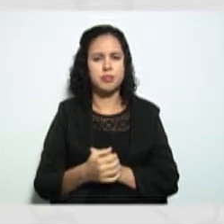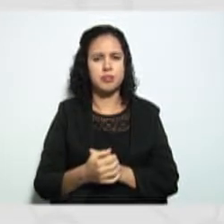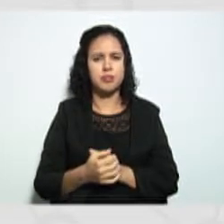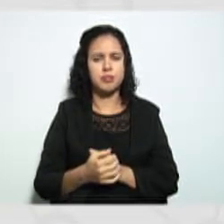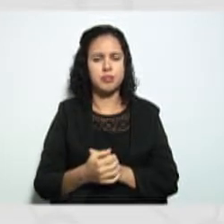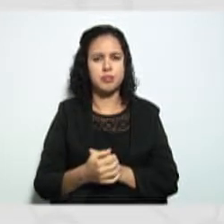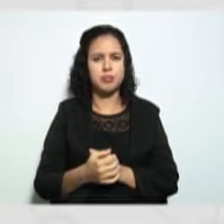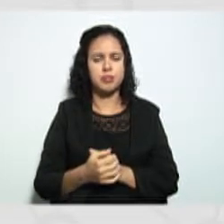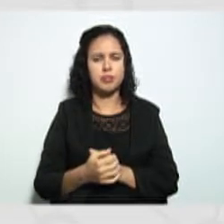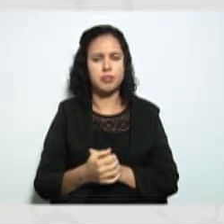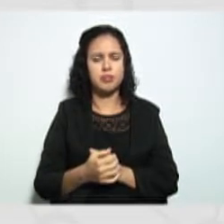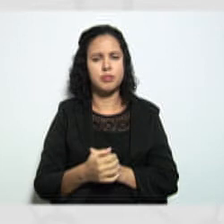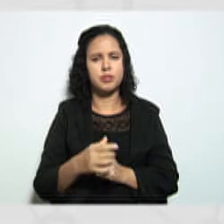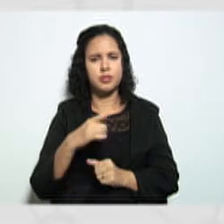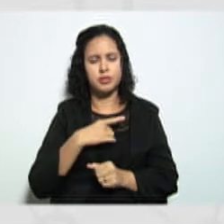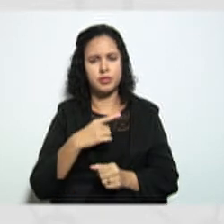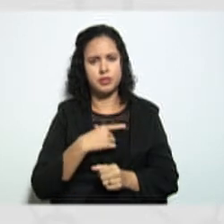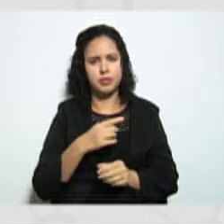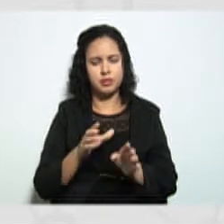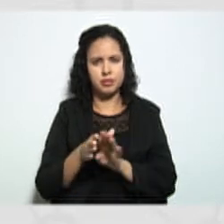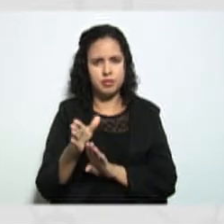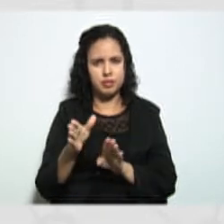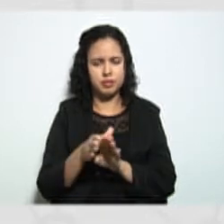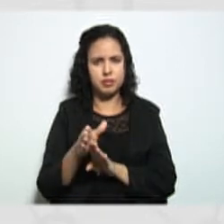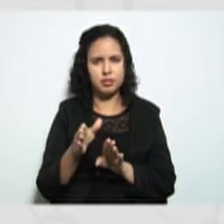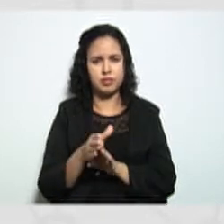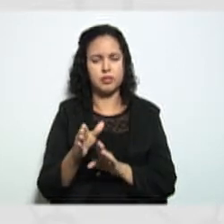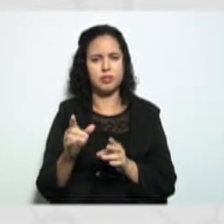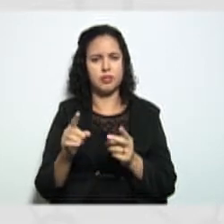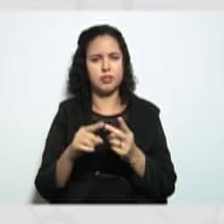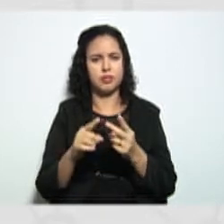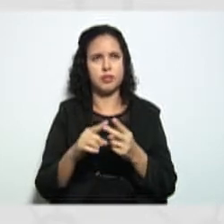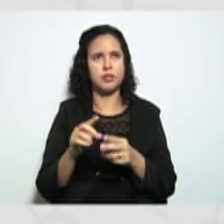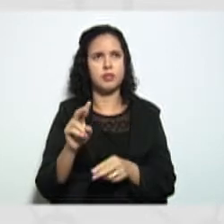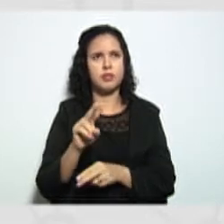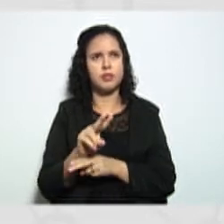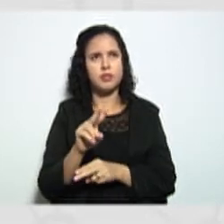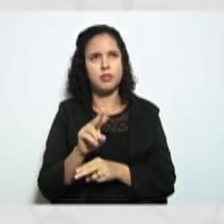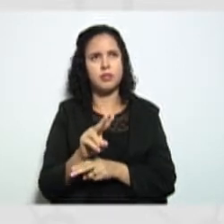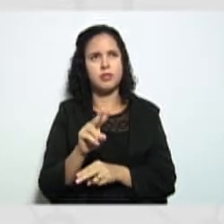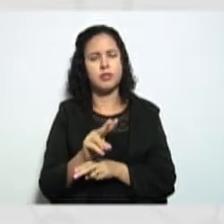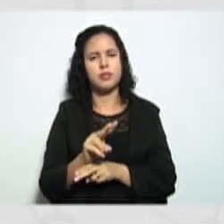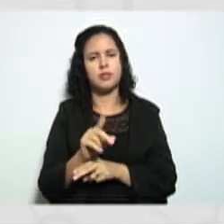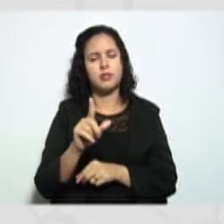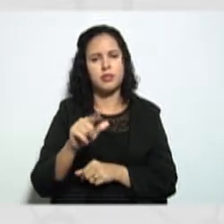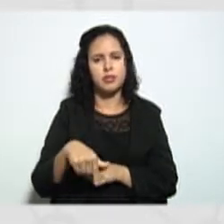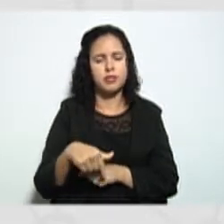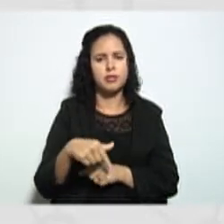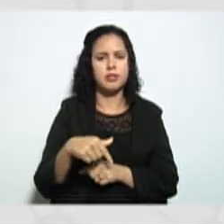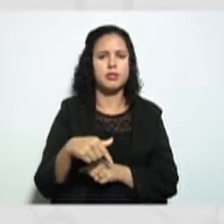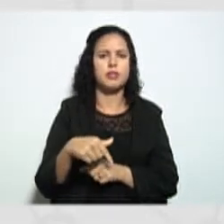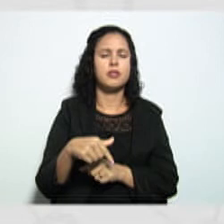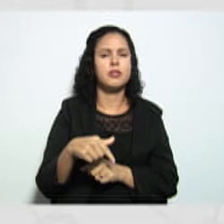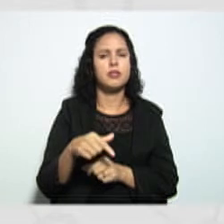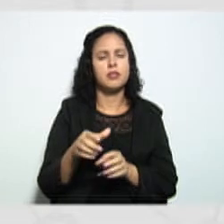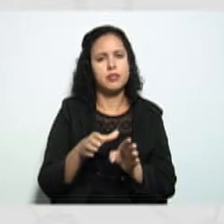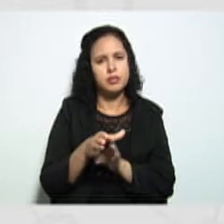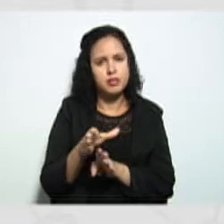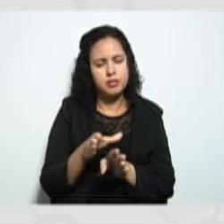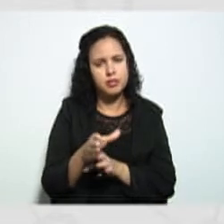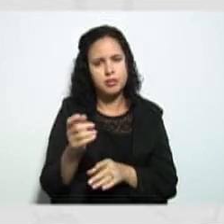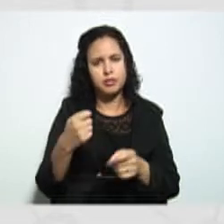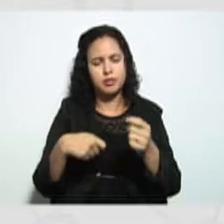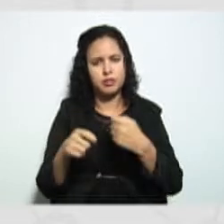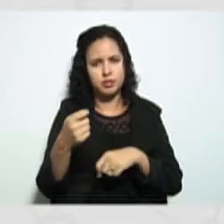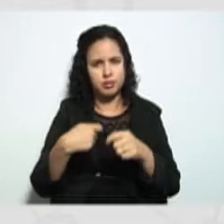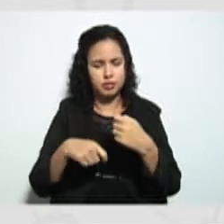aí, a gente tem dois conselhos aí, né? Que estão subordinados a ele, que é o Conselho Administrativo. Eu vou escrever só